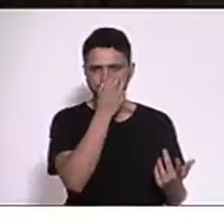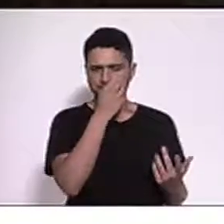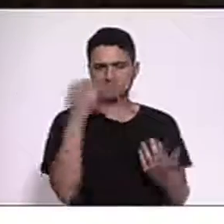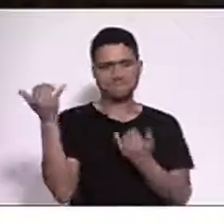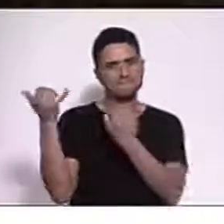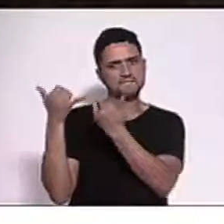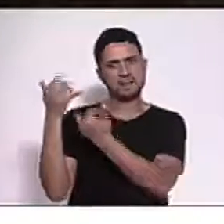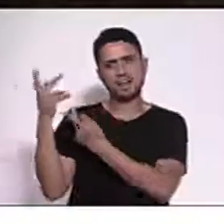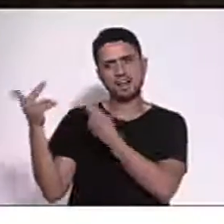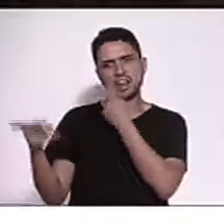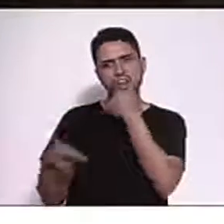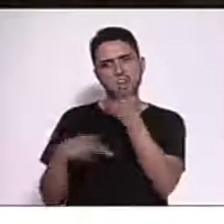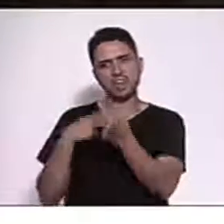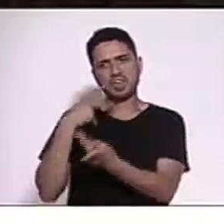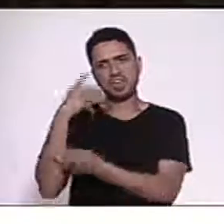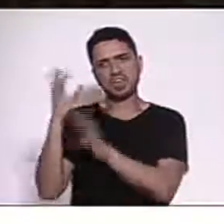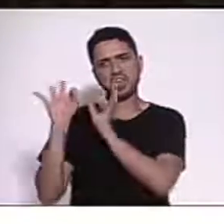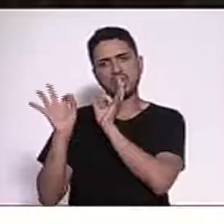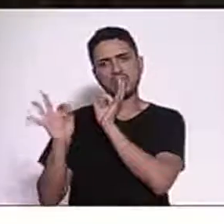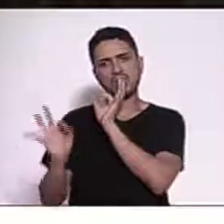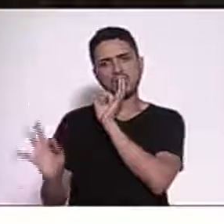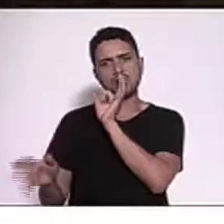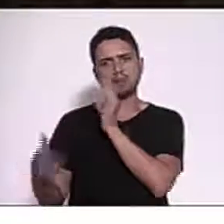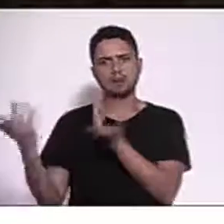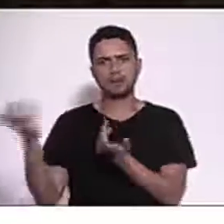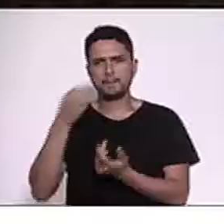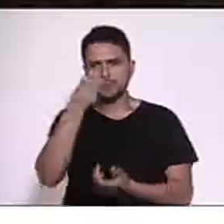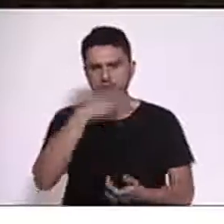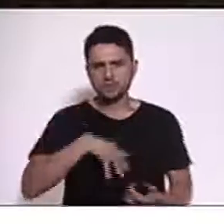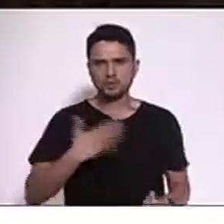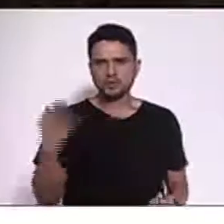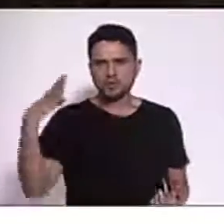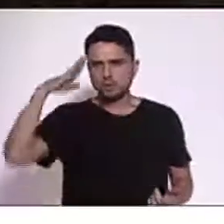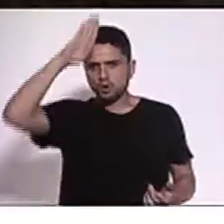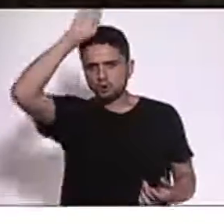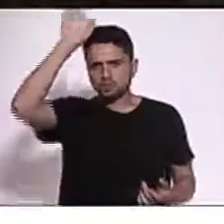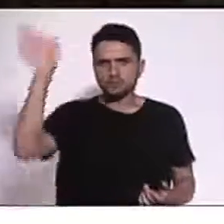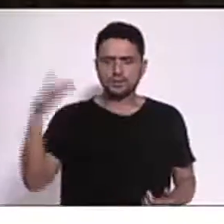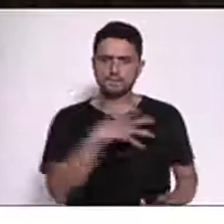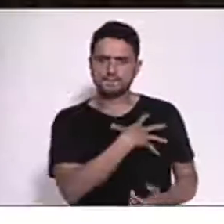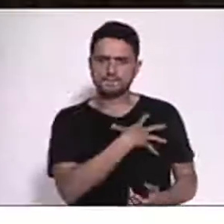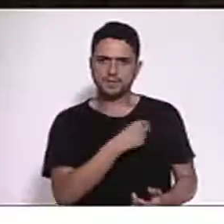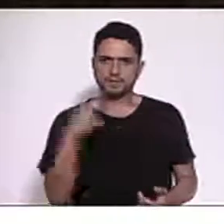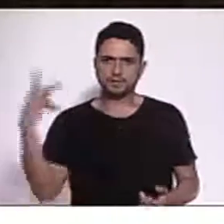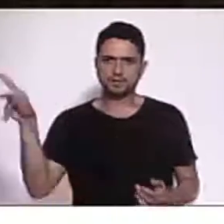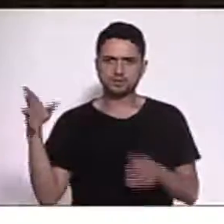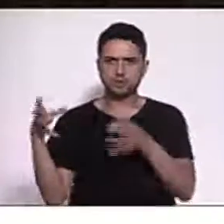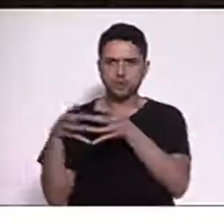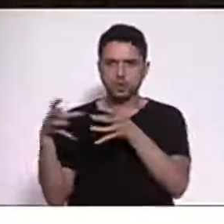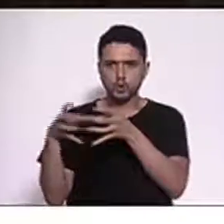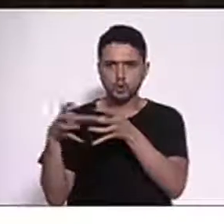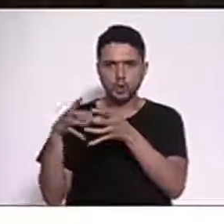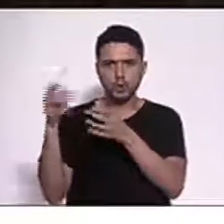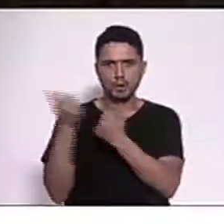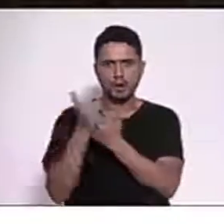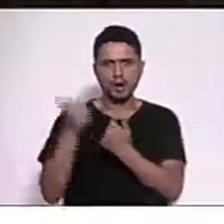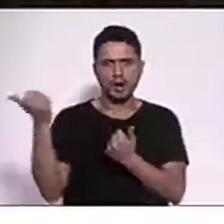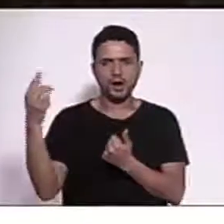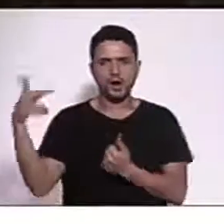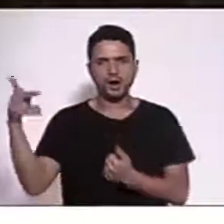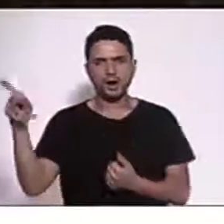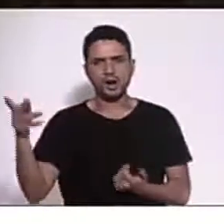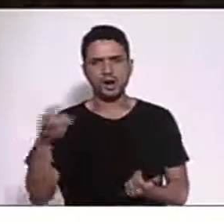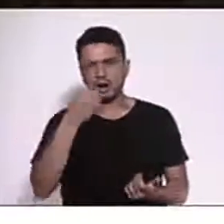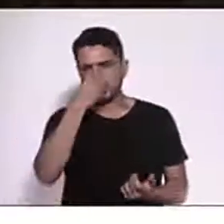atitudes totalmente absurdas do presidente da República, dos seus filhos, da sua equipe que tem